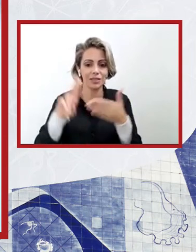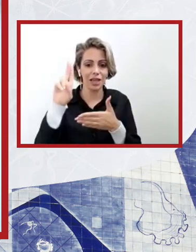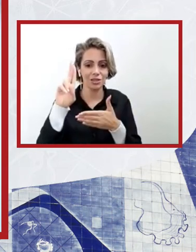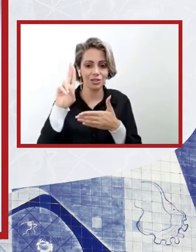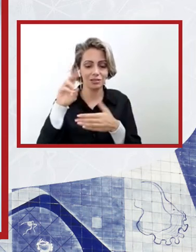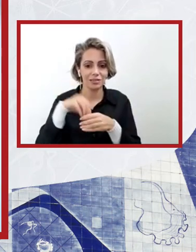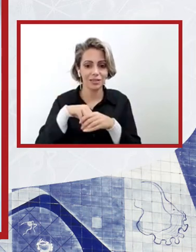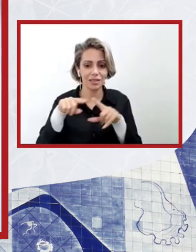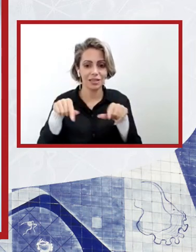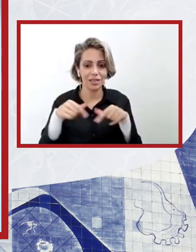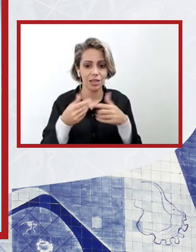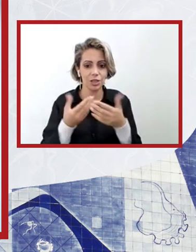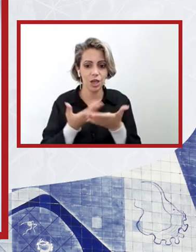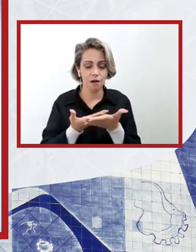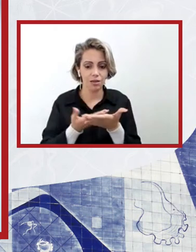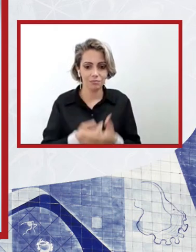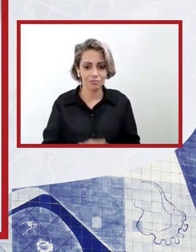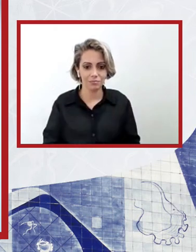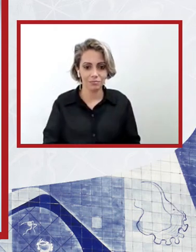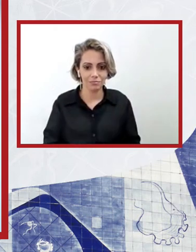aula. Né?